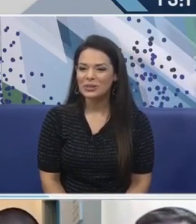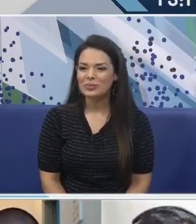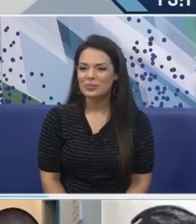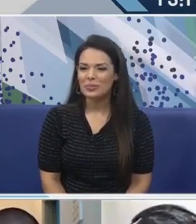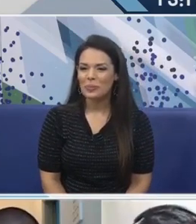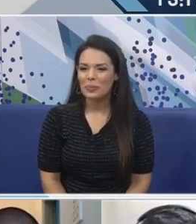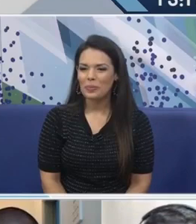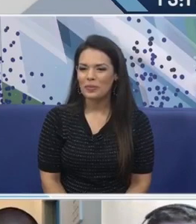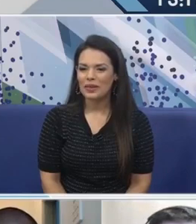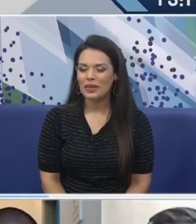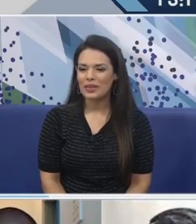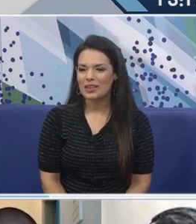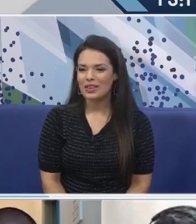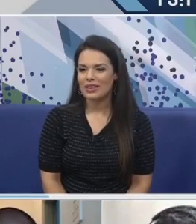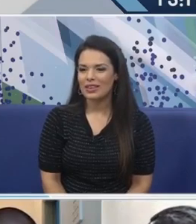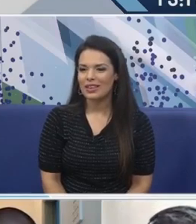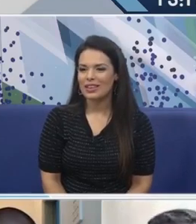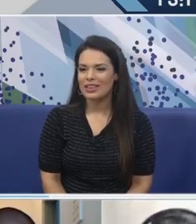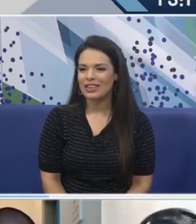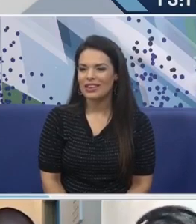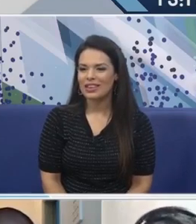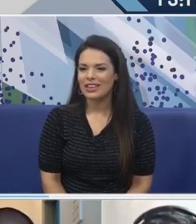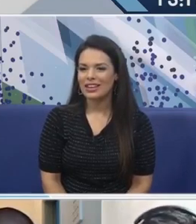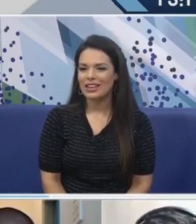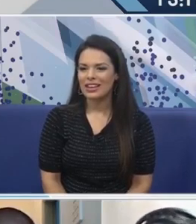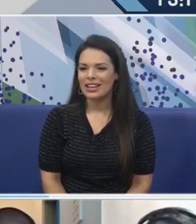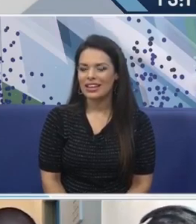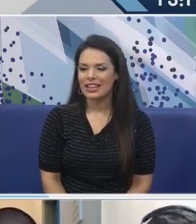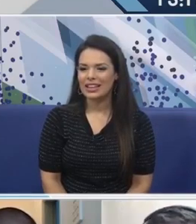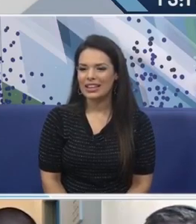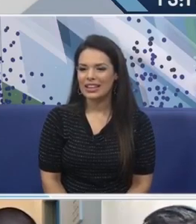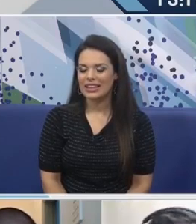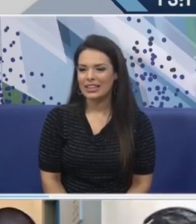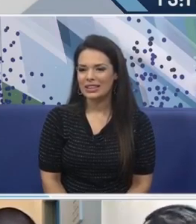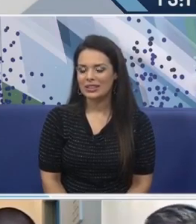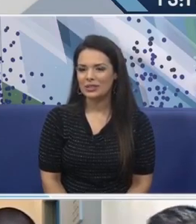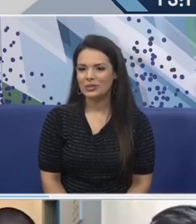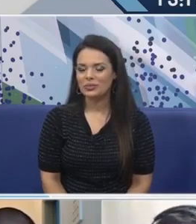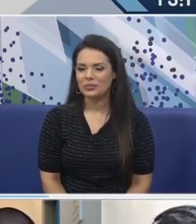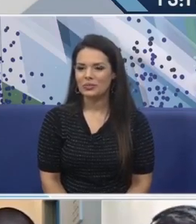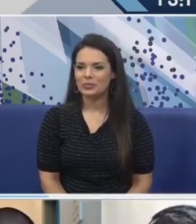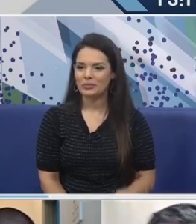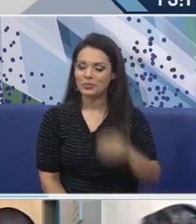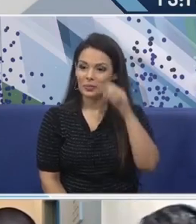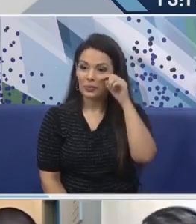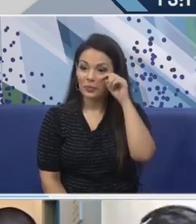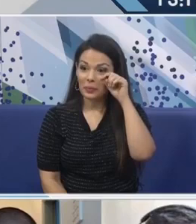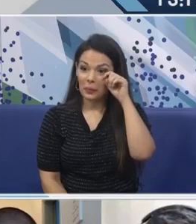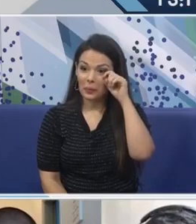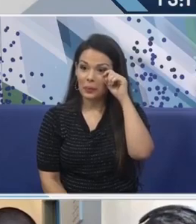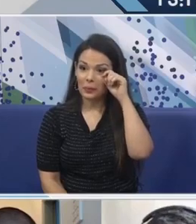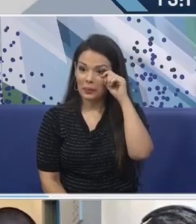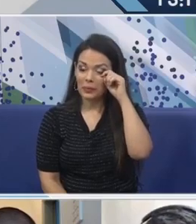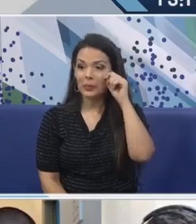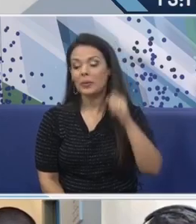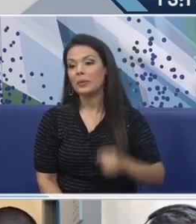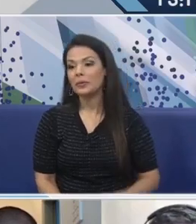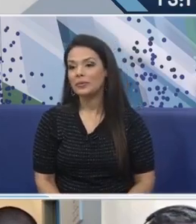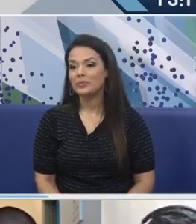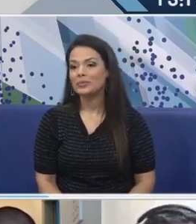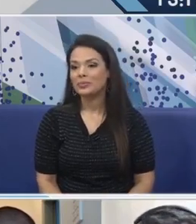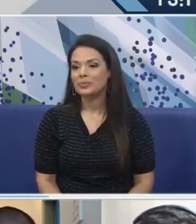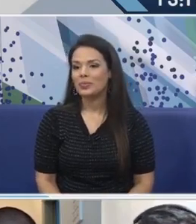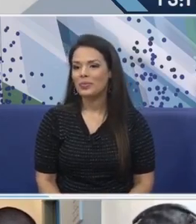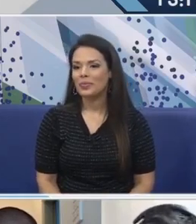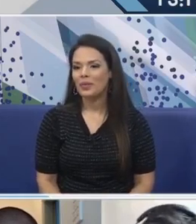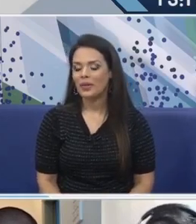fez isso por acaso. O Cano faz isso várias vezes. Várias. Ele sabe que os caras vão chutar mal e ele tenta interceptar o chute e